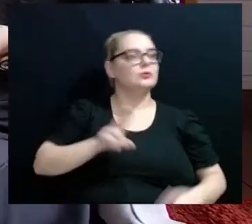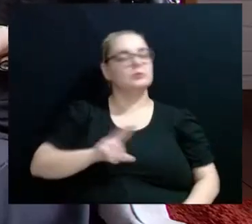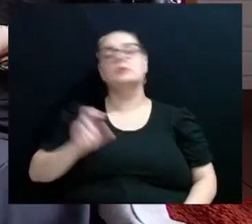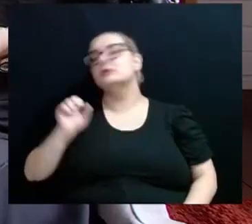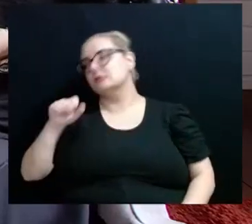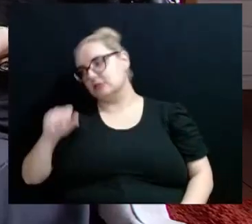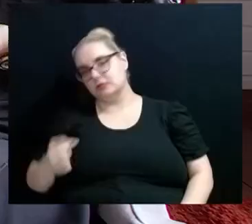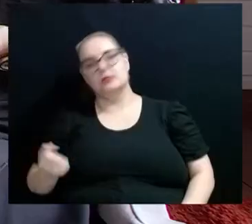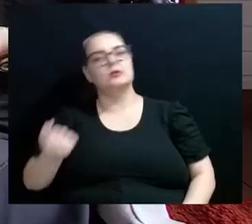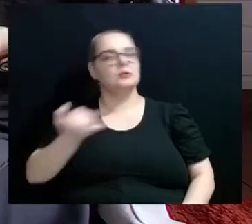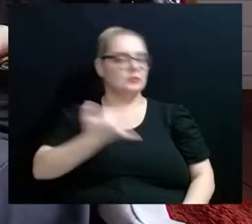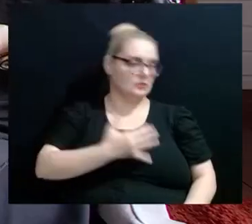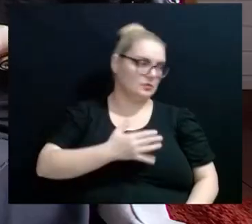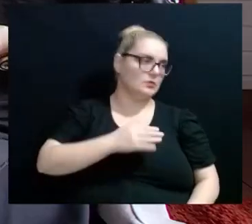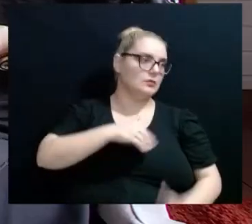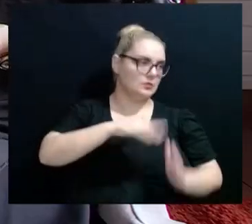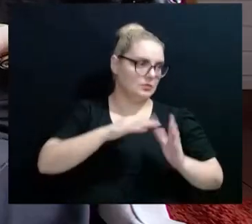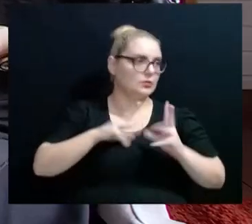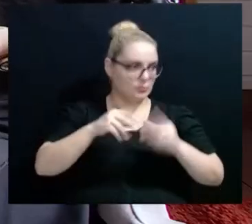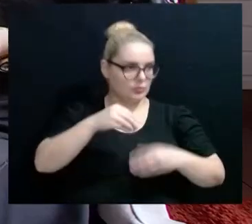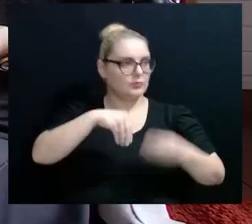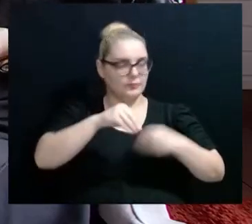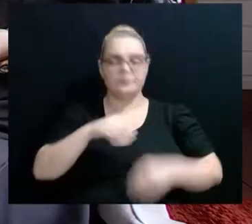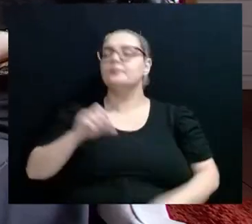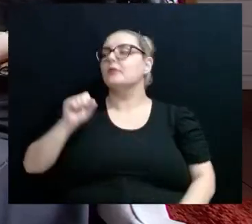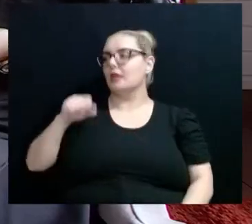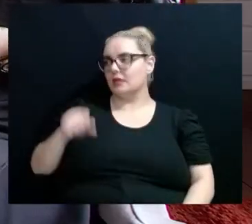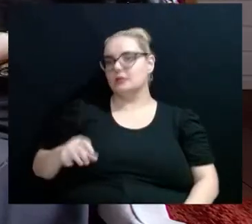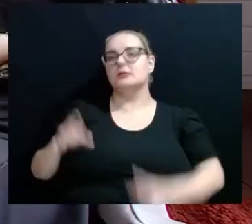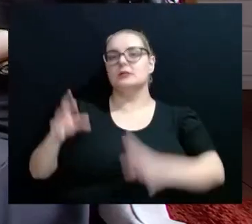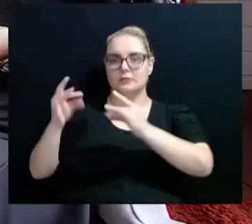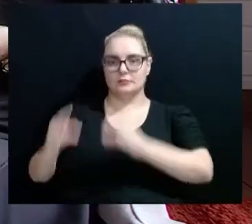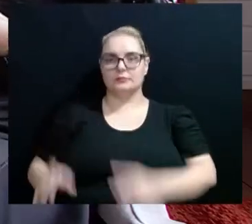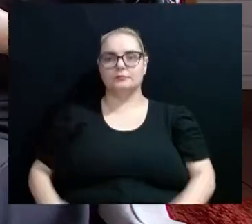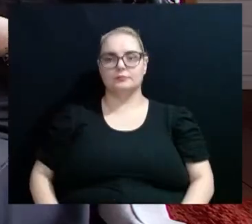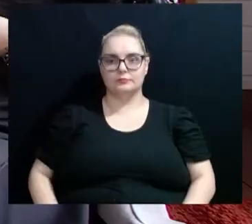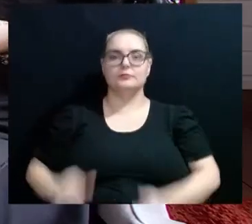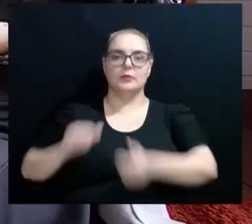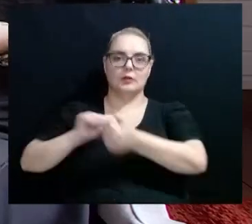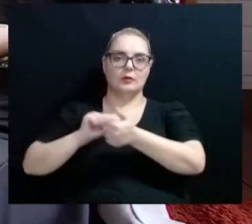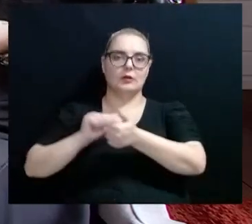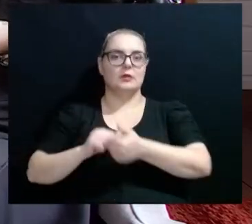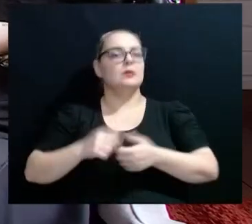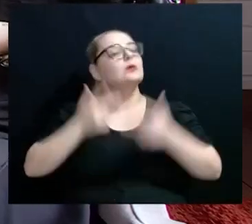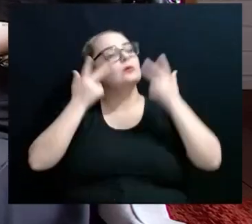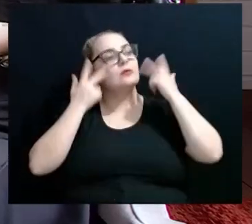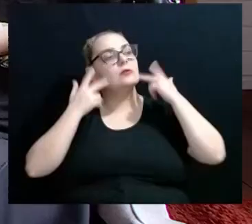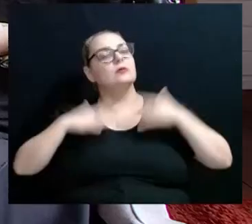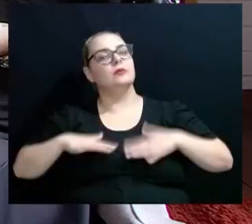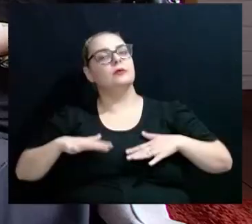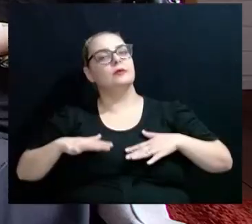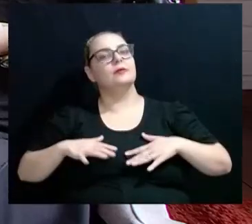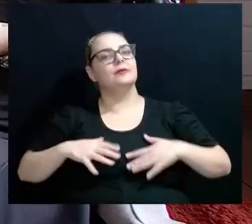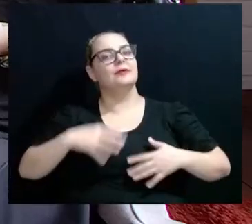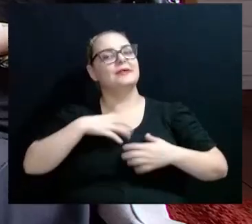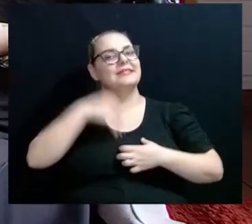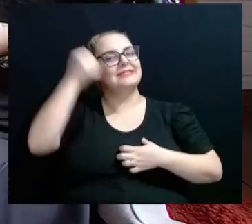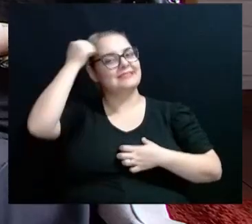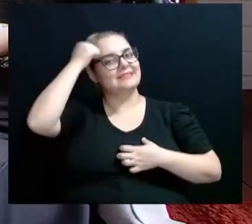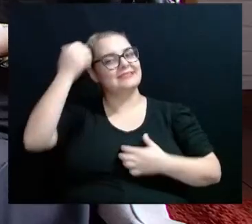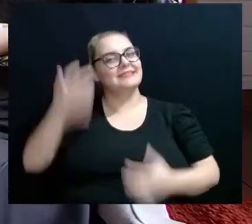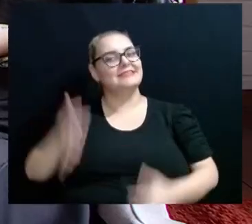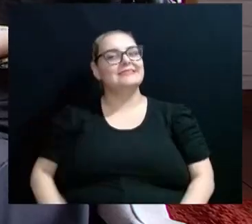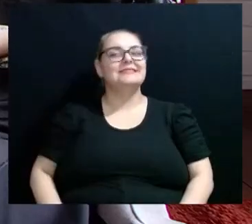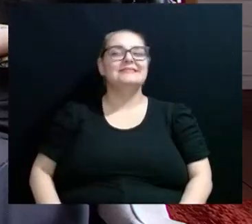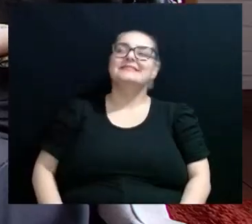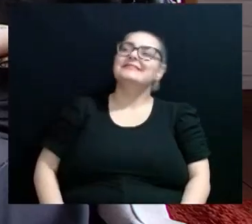foram usados, Sim. quantidade de tinta, Sim. entra tudo isso. Entra. E você precifica com tranquilidade ou se sente culpada